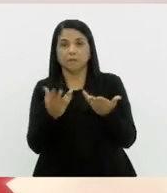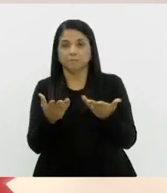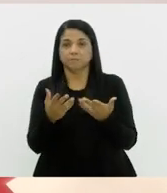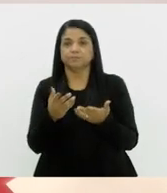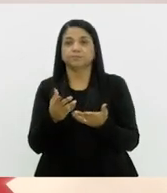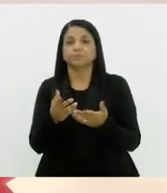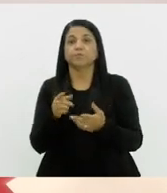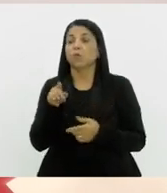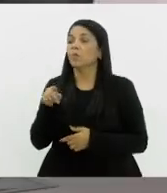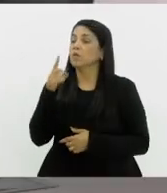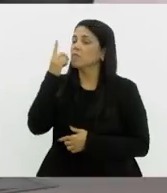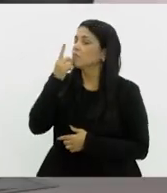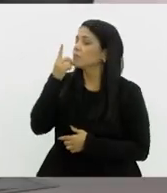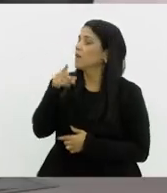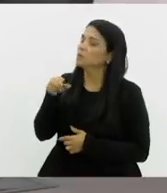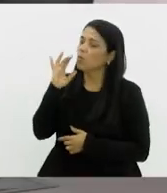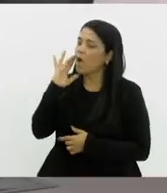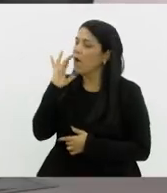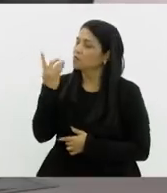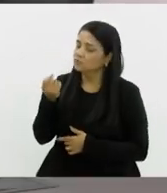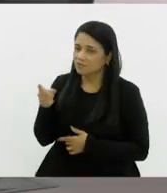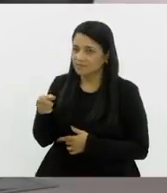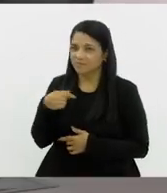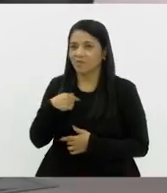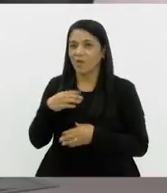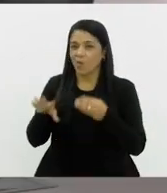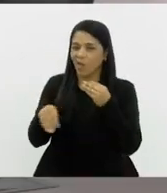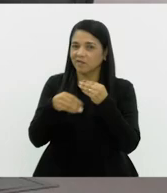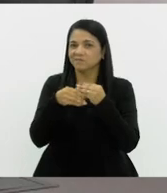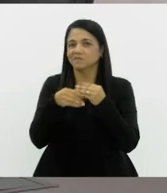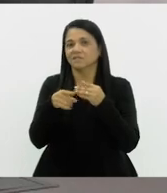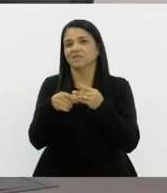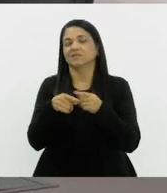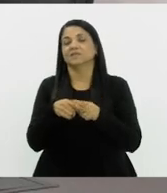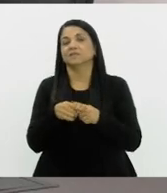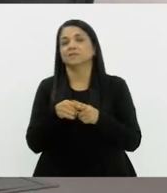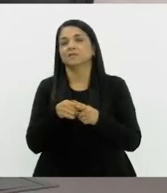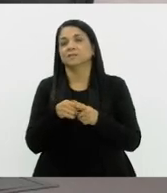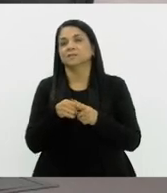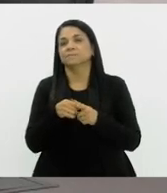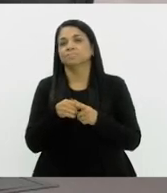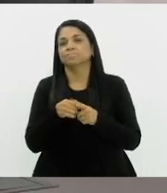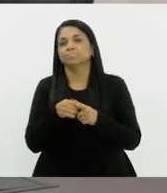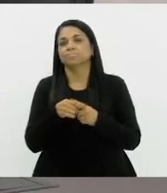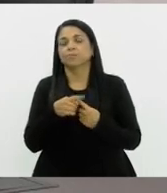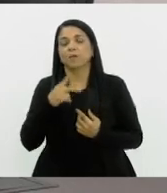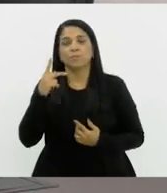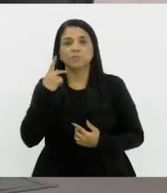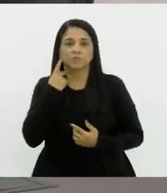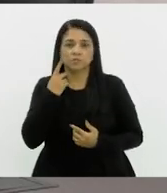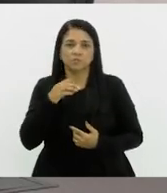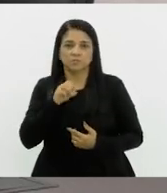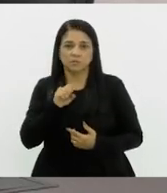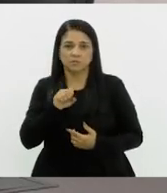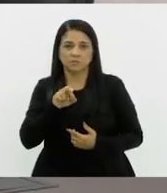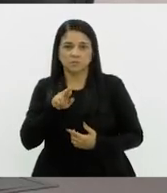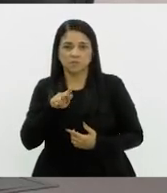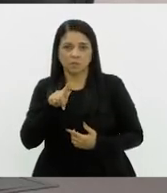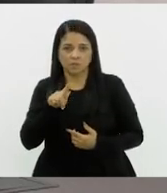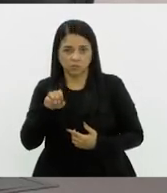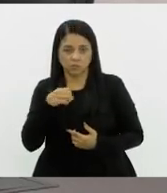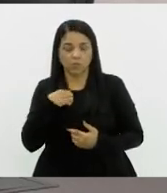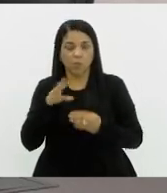O deputado acha? Eu acho bem, eu acrescentaria... Brigadeiro também. O procurador Sérgio Suyama,